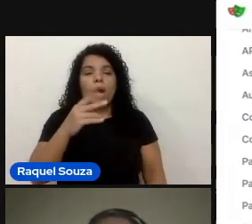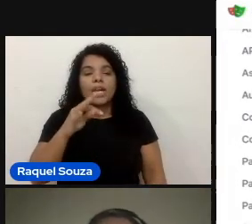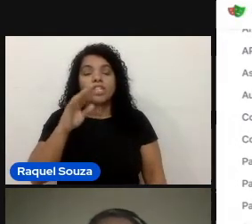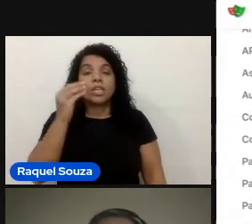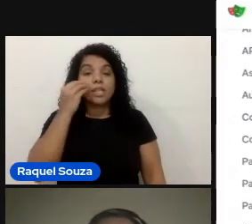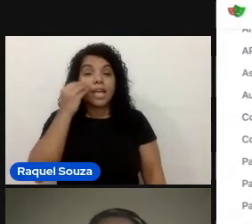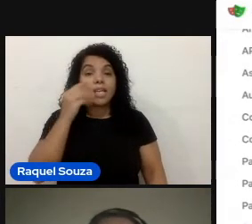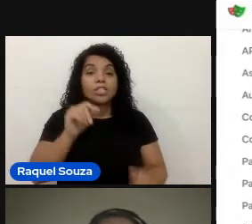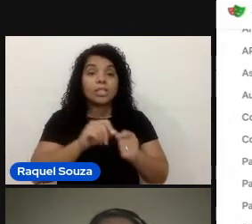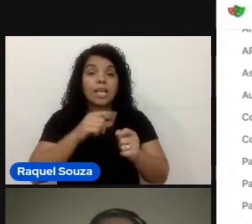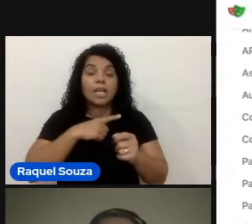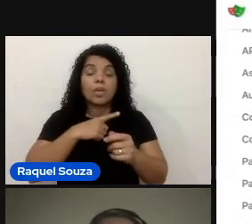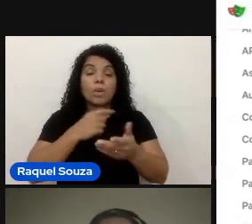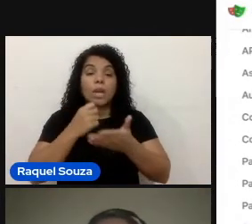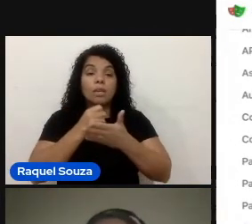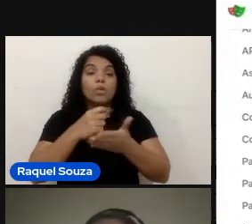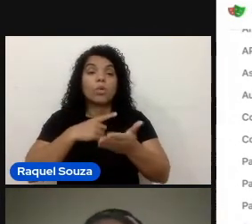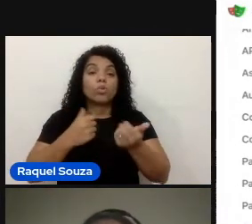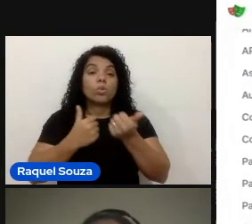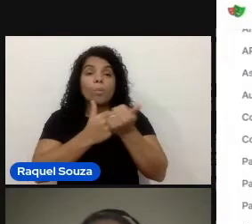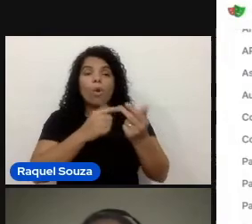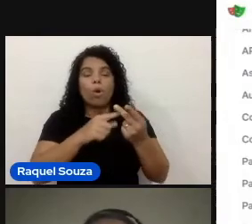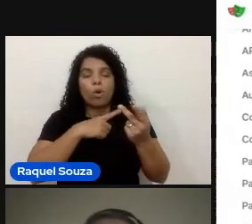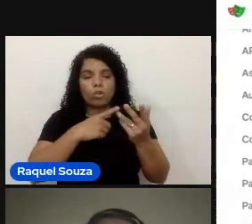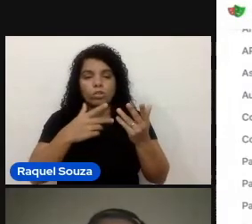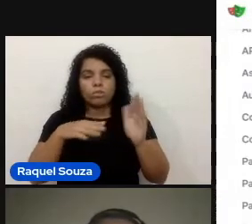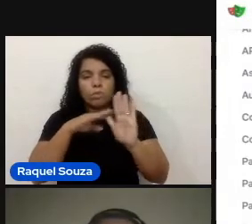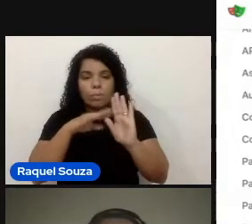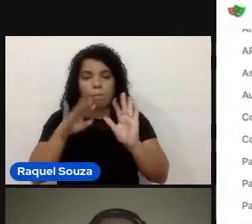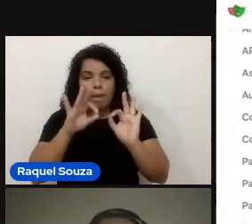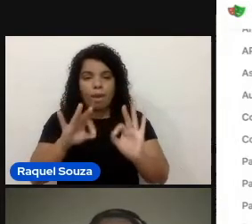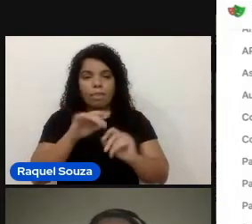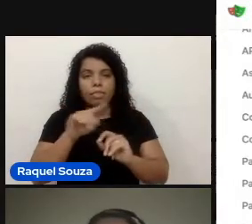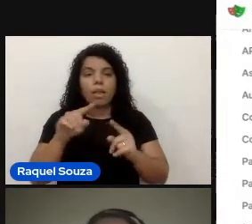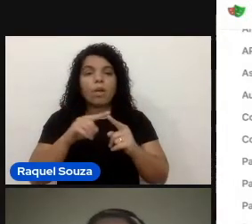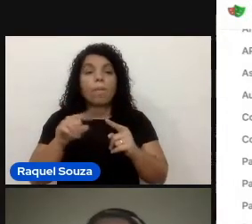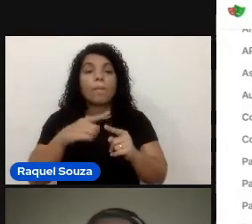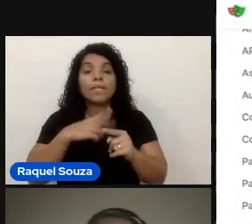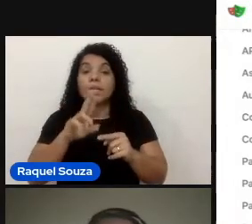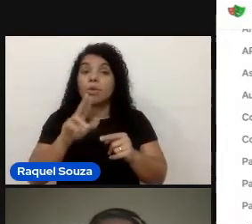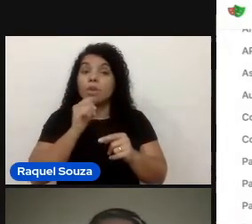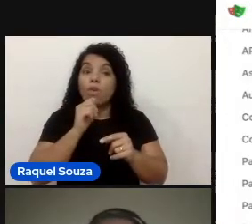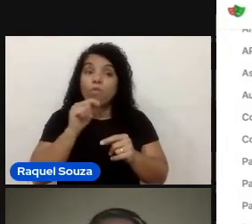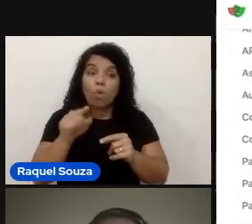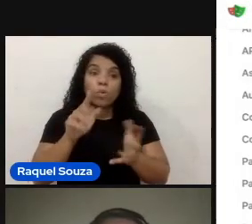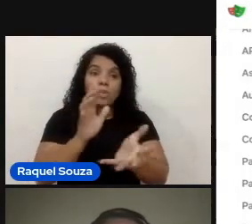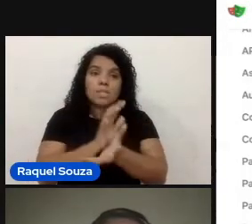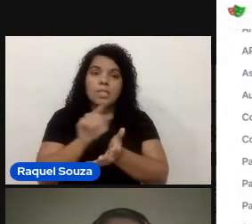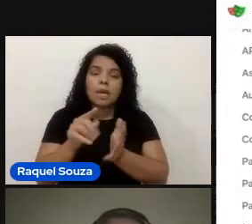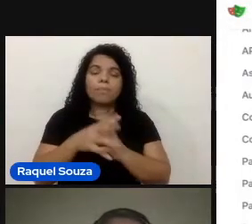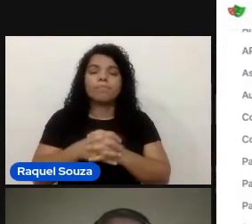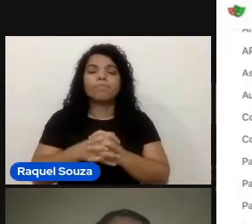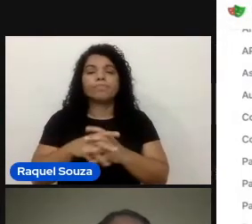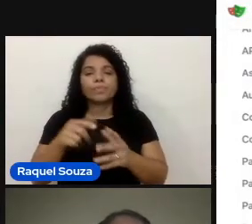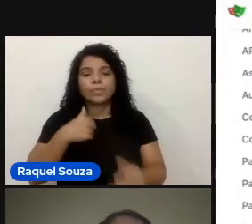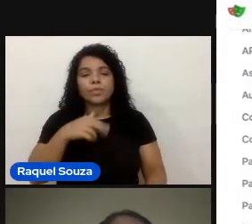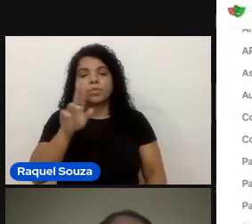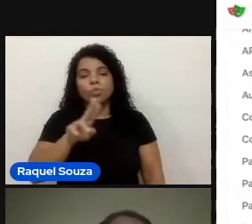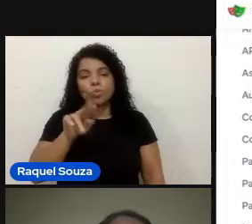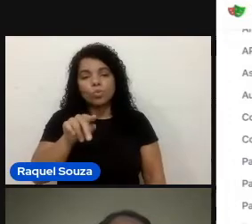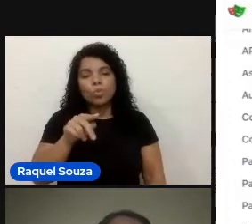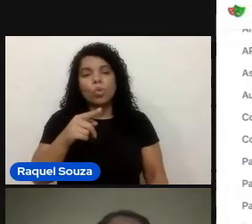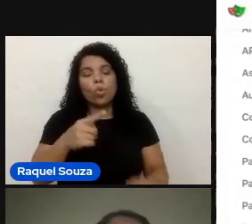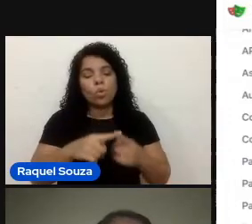suporte por padrão, mas não vou usar nesse caso. Eu uso em